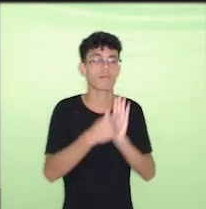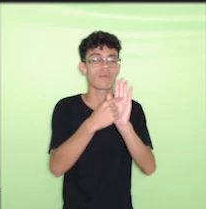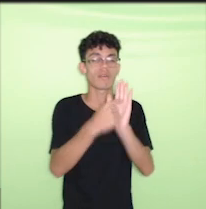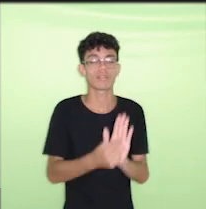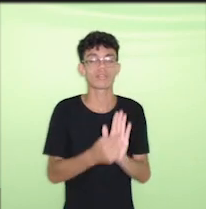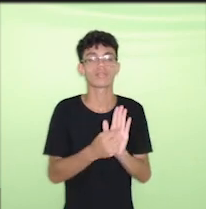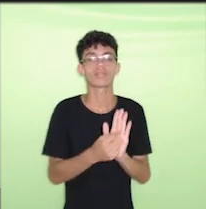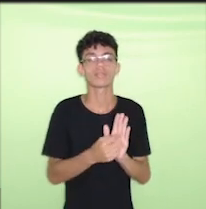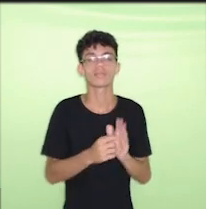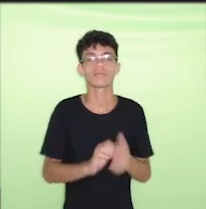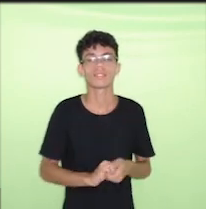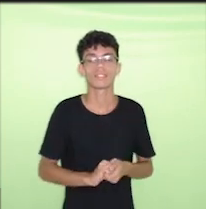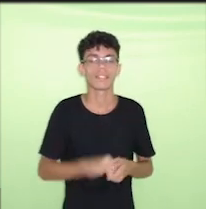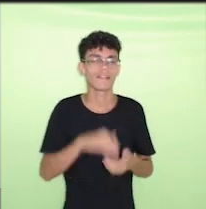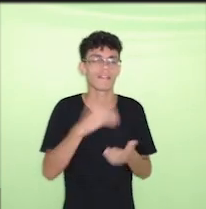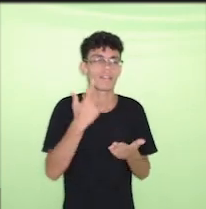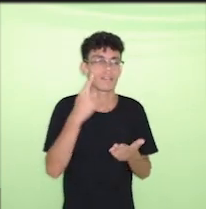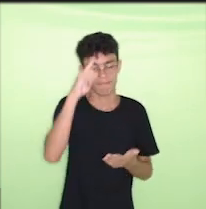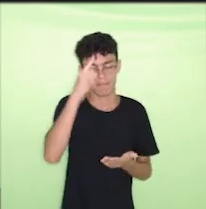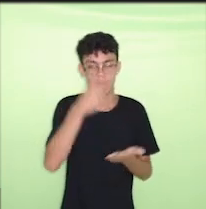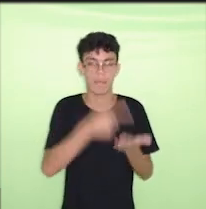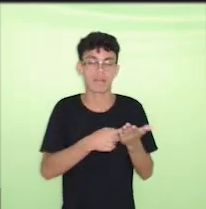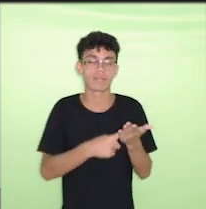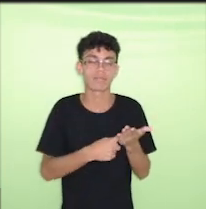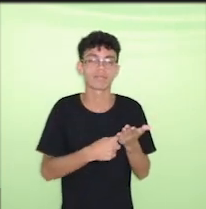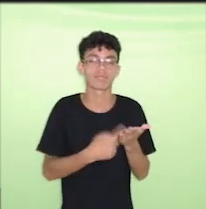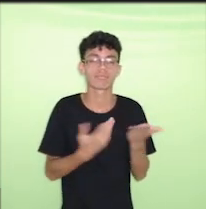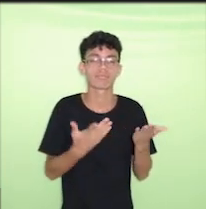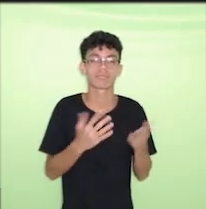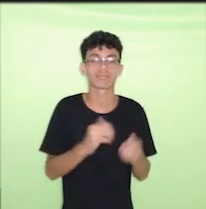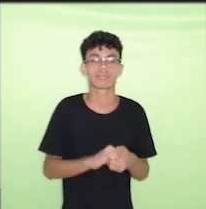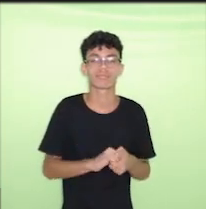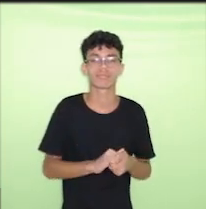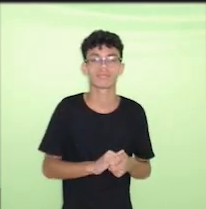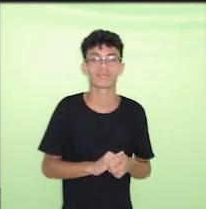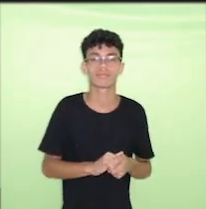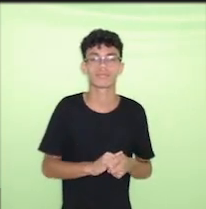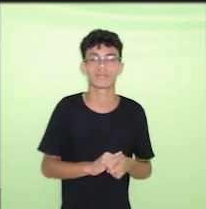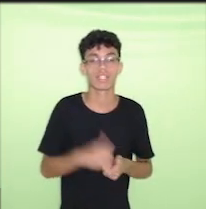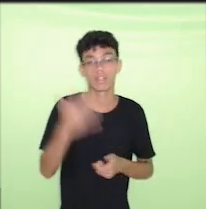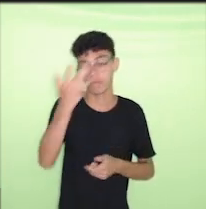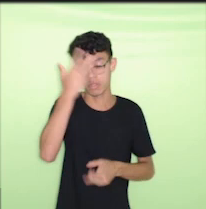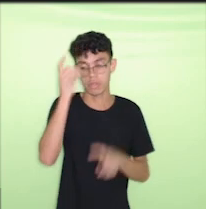tem esse acordo que ela faz com quem, porventura, vai encenar as